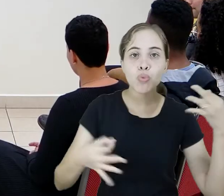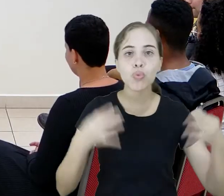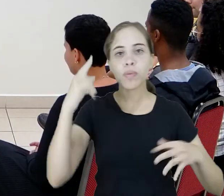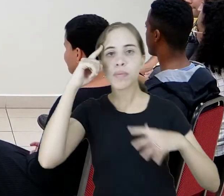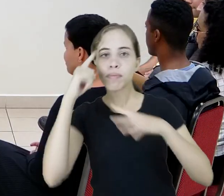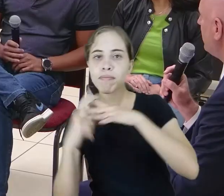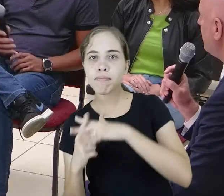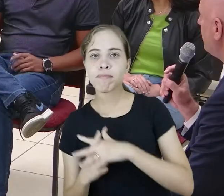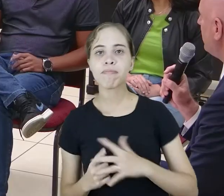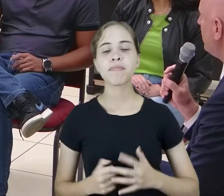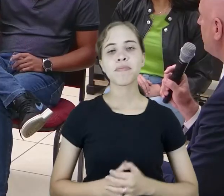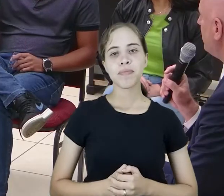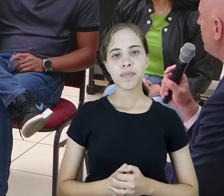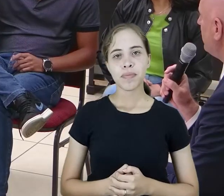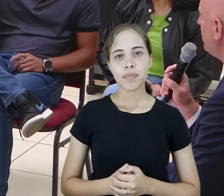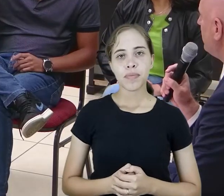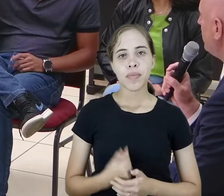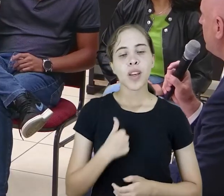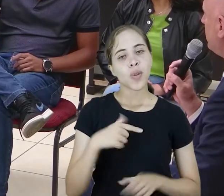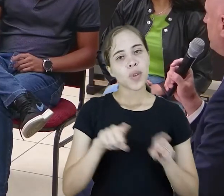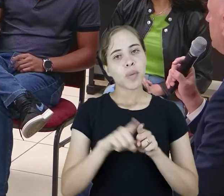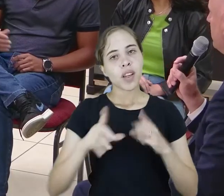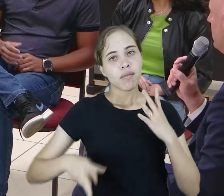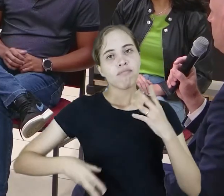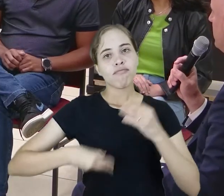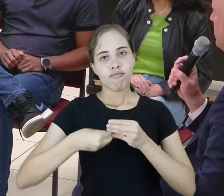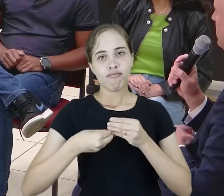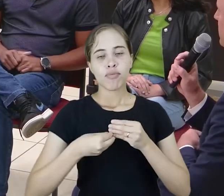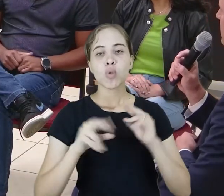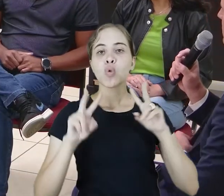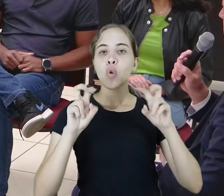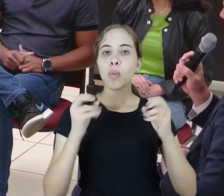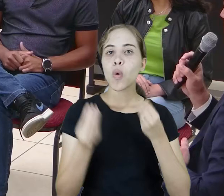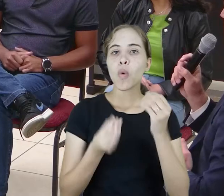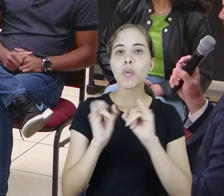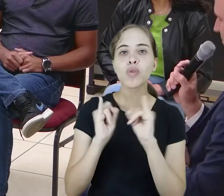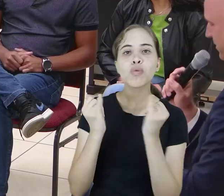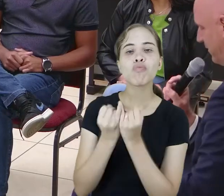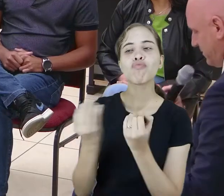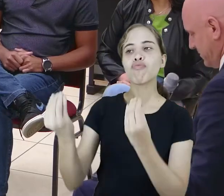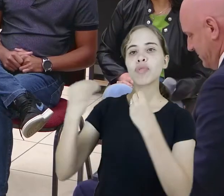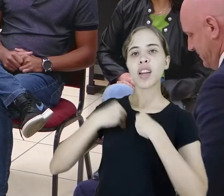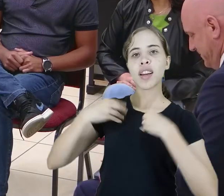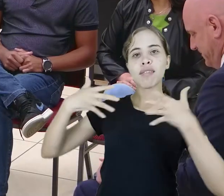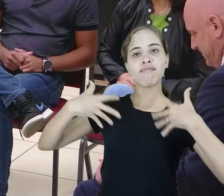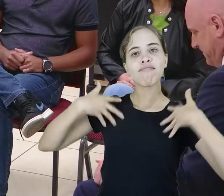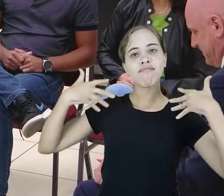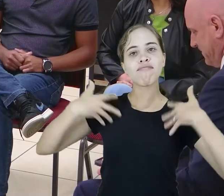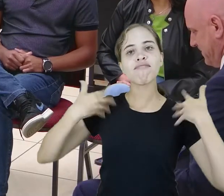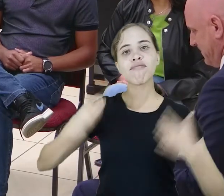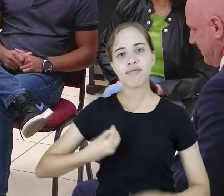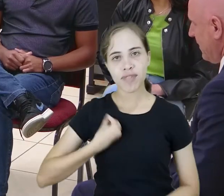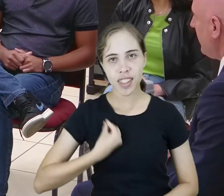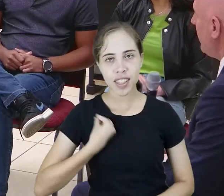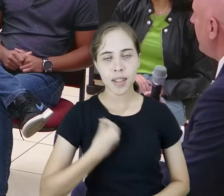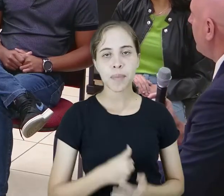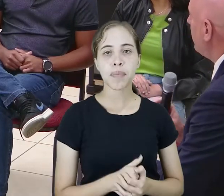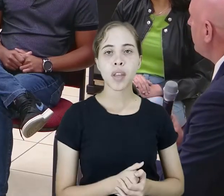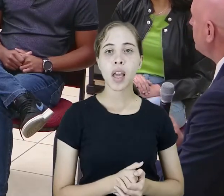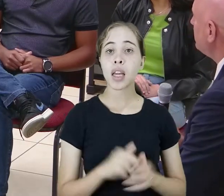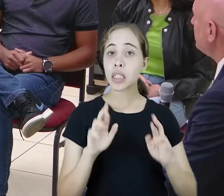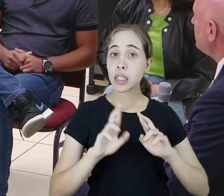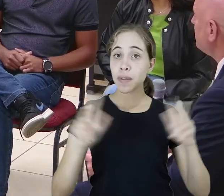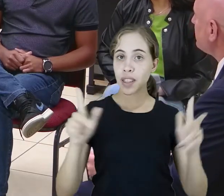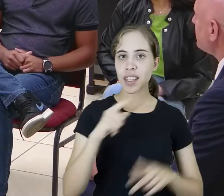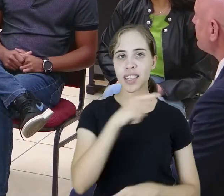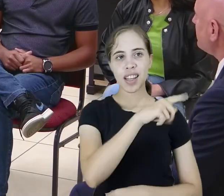pensamentos? Gostaria de fazer um comentário sobre como o instituto ele traz alegria na minha Perfeito. vida. Que diferente do